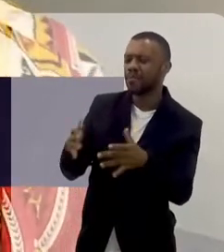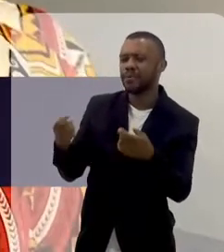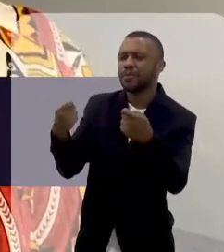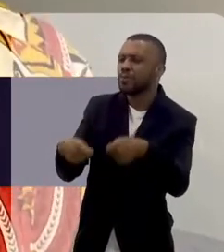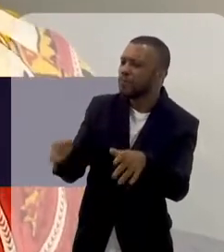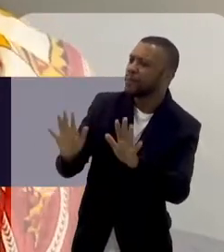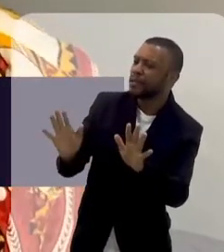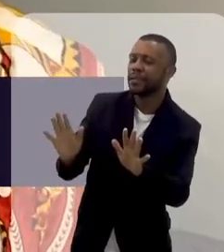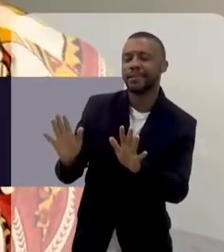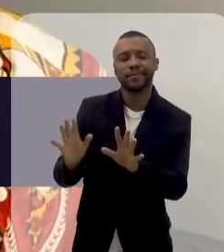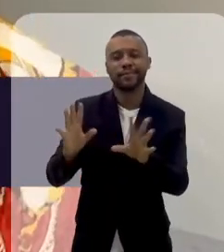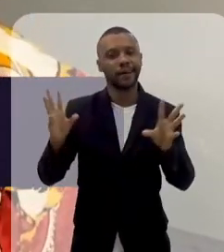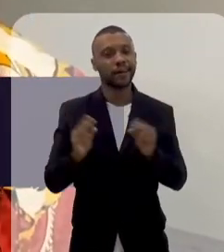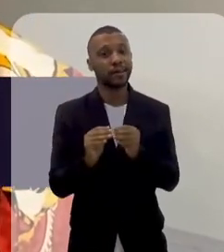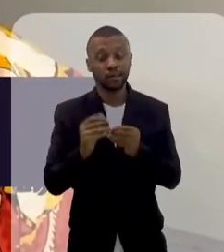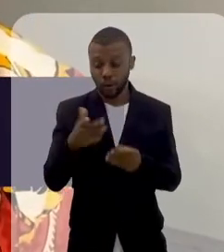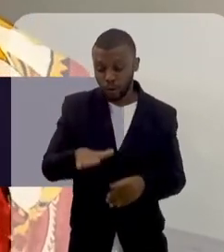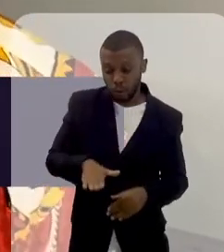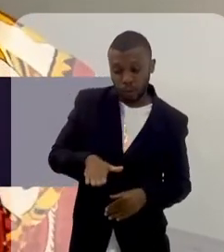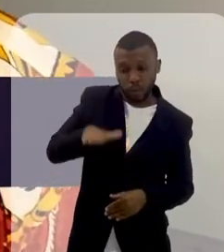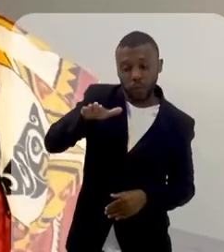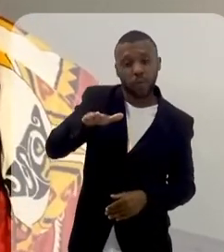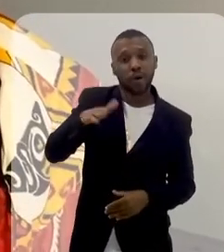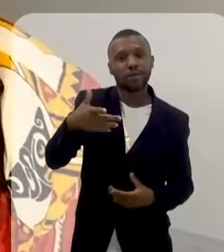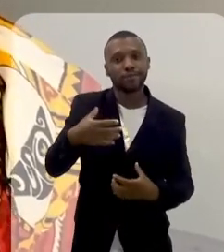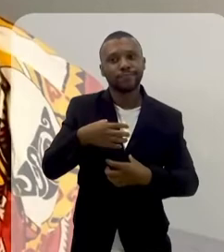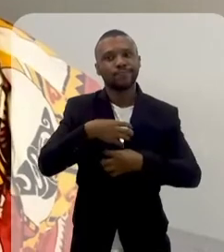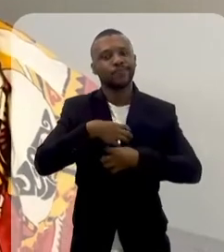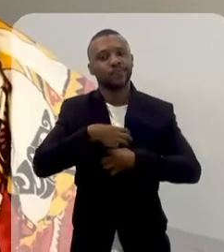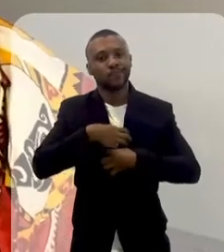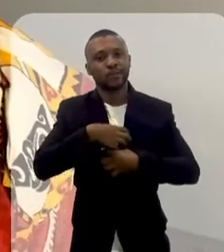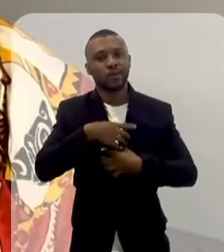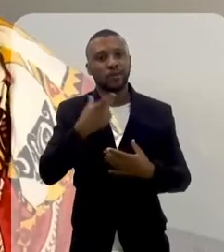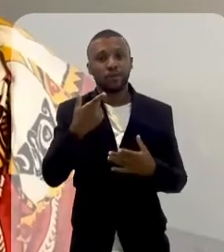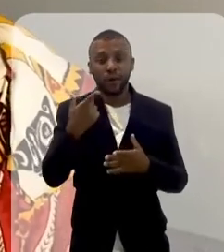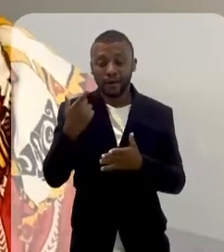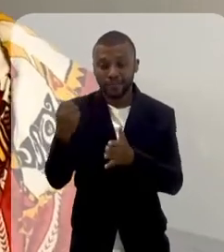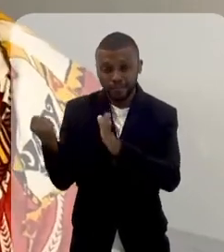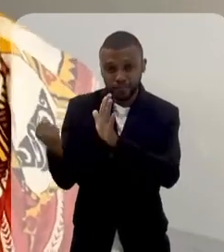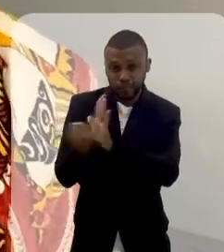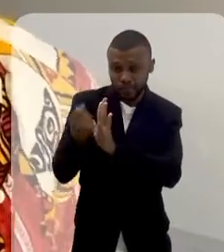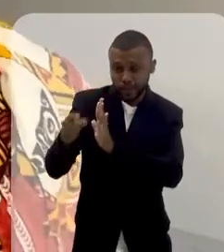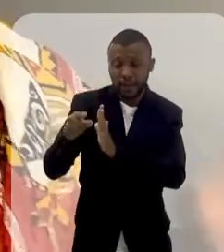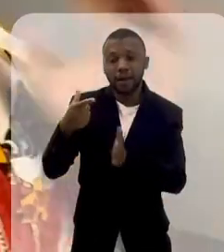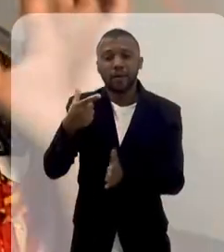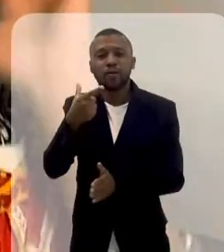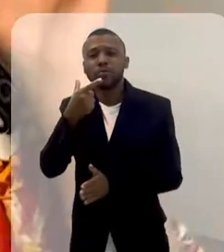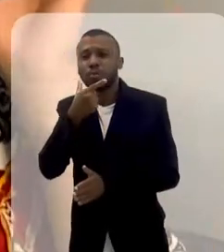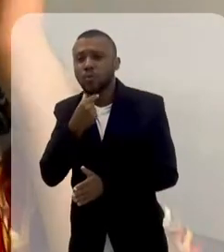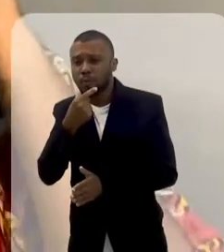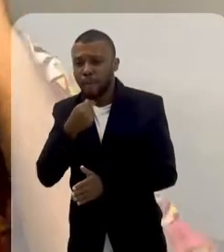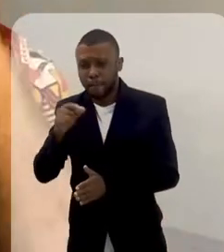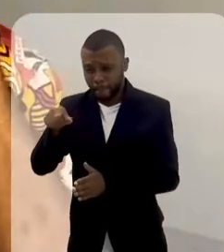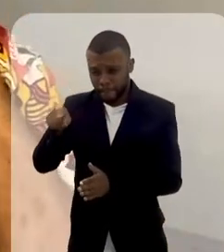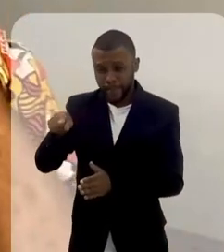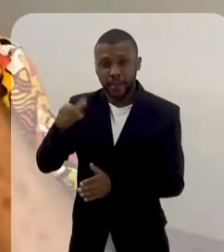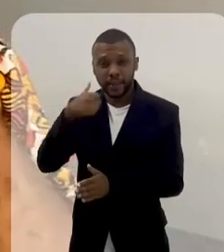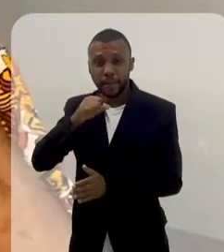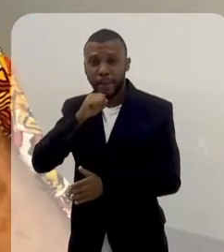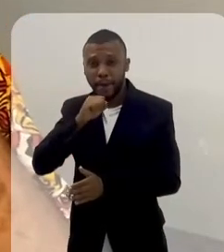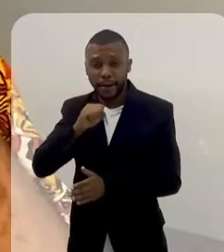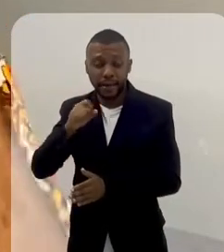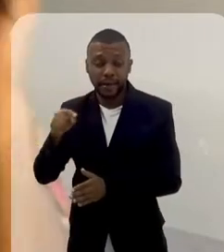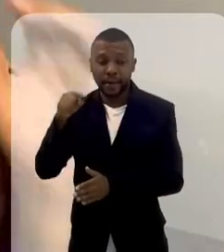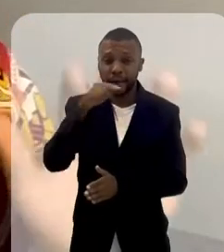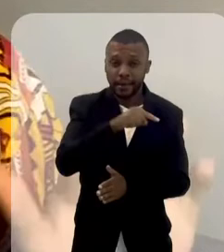dona Graça, calma. E ele é isso. Eu cresci muito com uma energia masculina na minha mãe e uma energia feminina no meu pai.